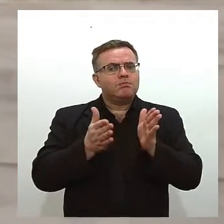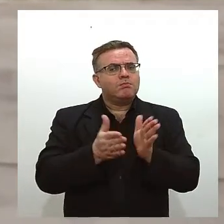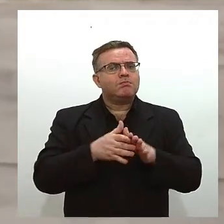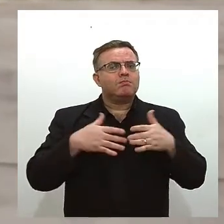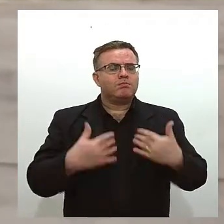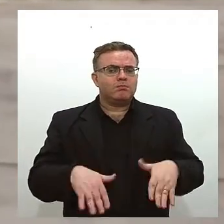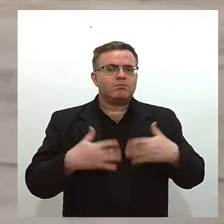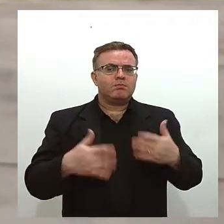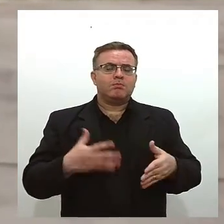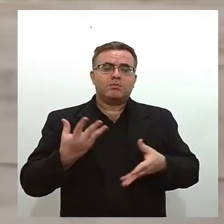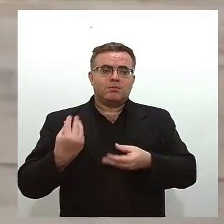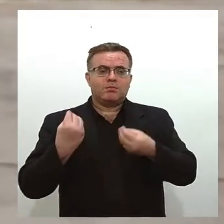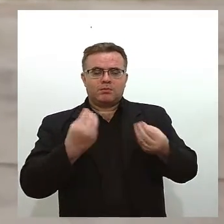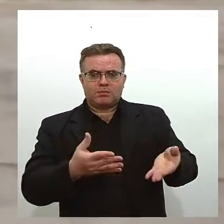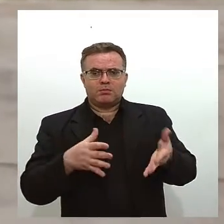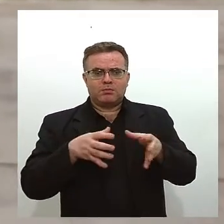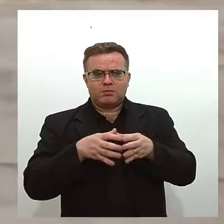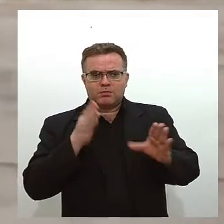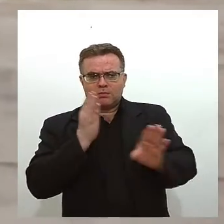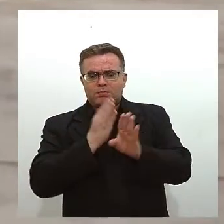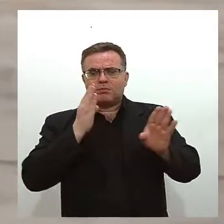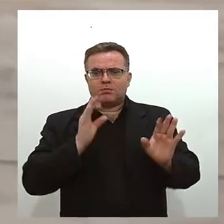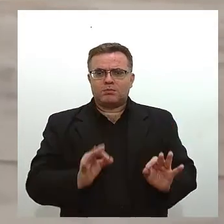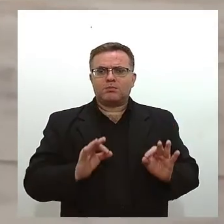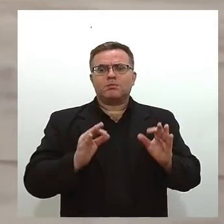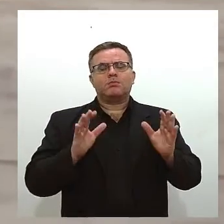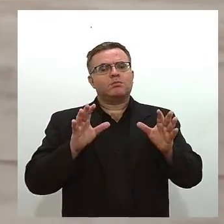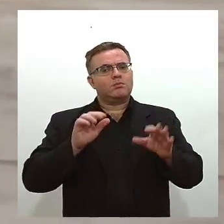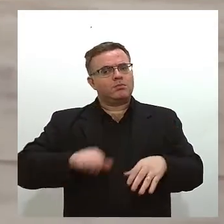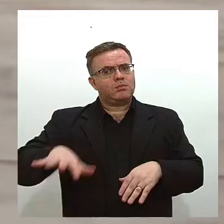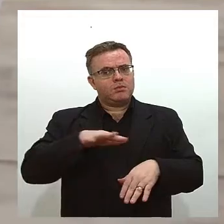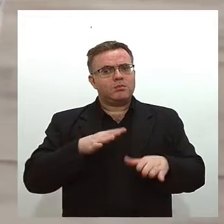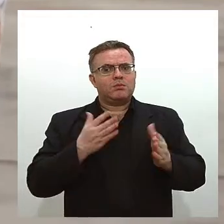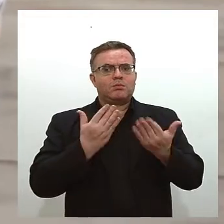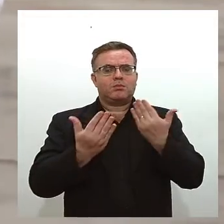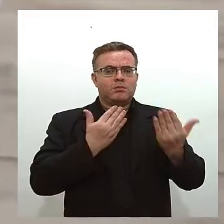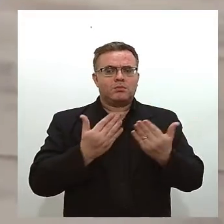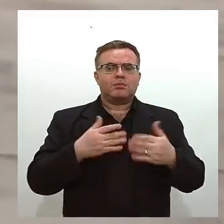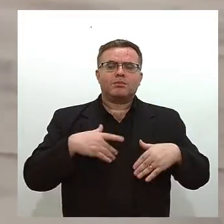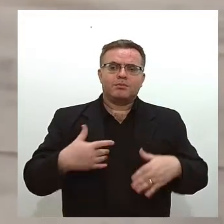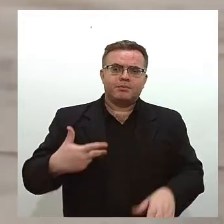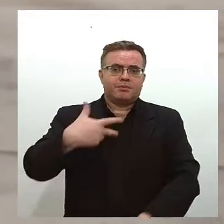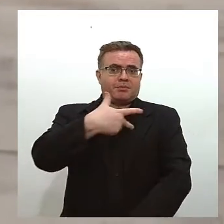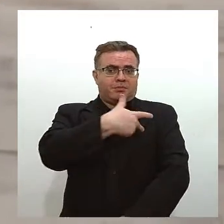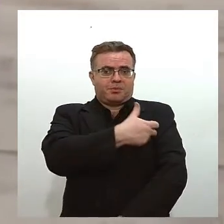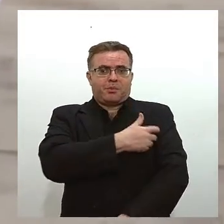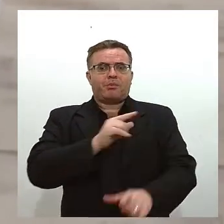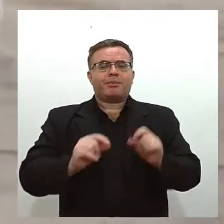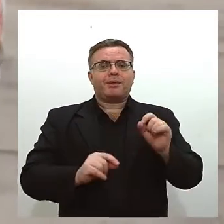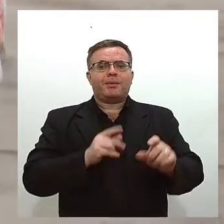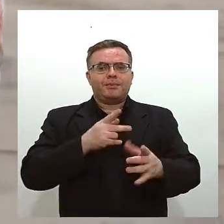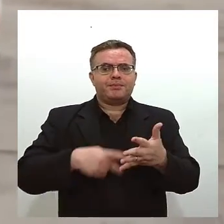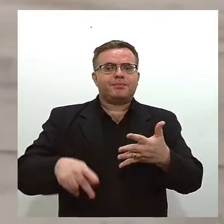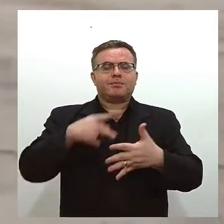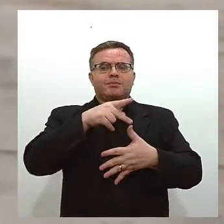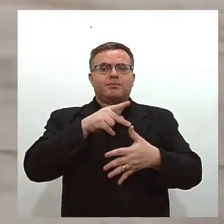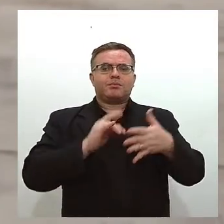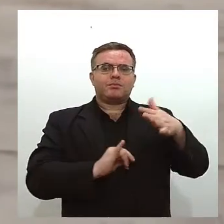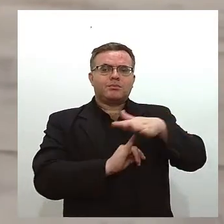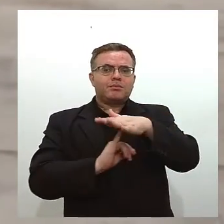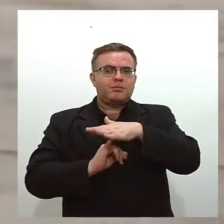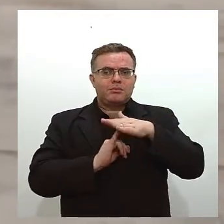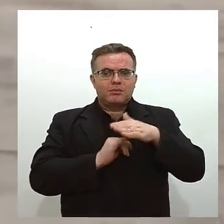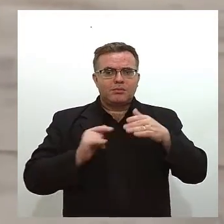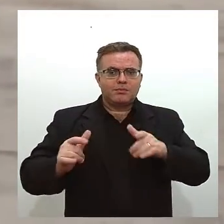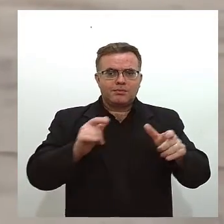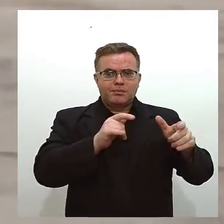são identificadas pelas equipes de assistência social e psicólogo. Para a vacinação solidária, nós estamos priorizando as instituições dos